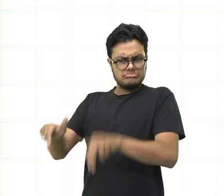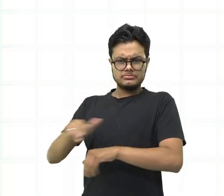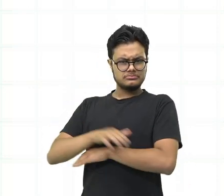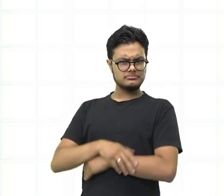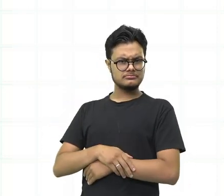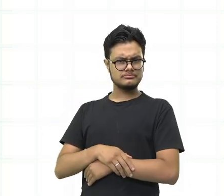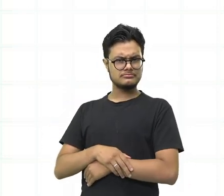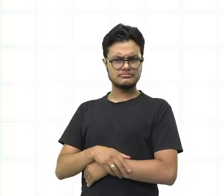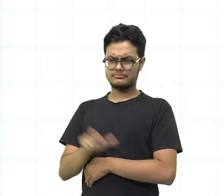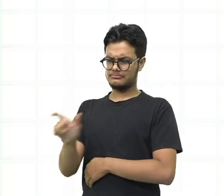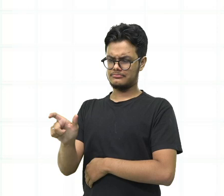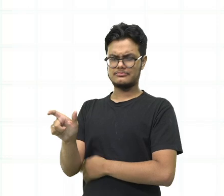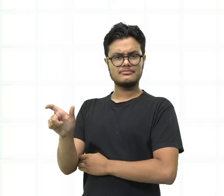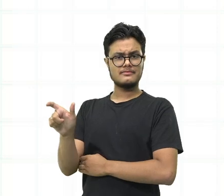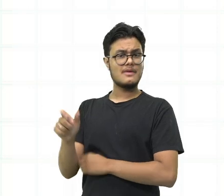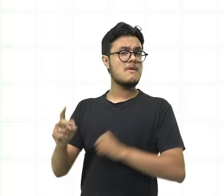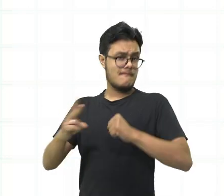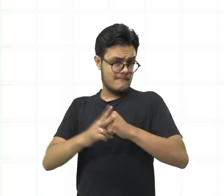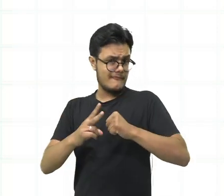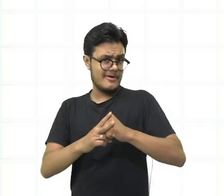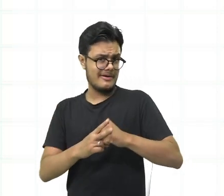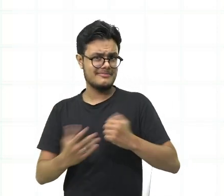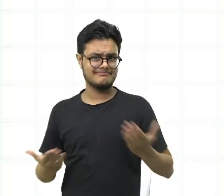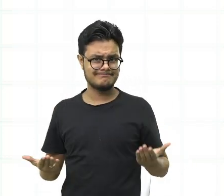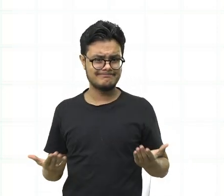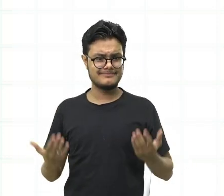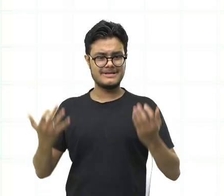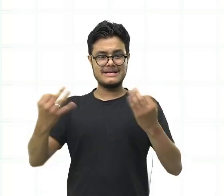Isoladamente, ele é um verbo,